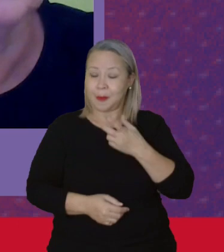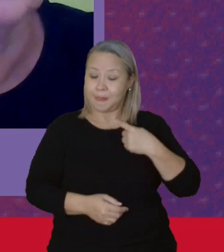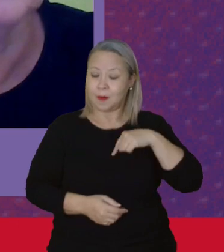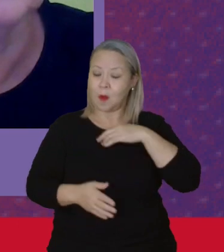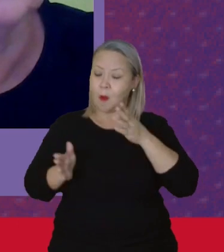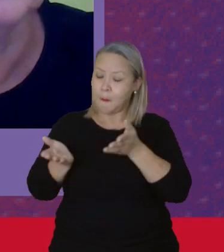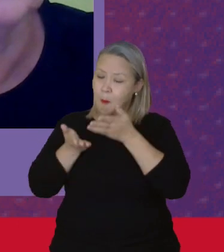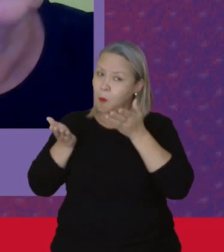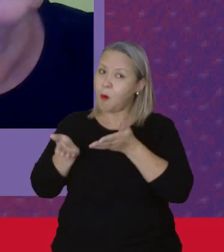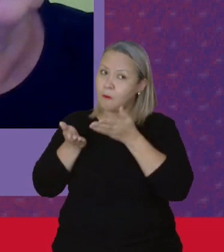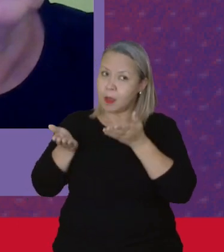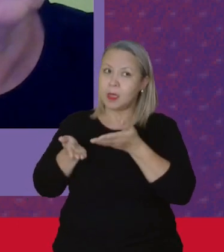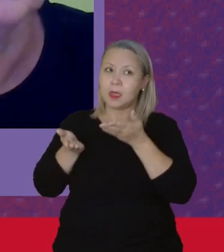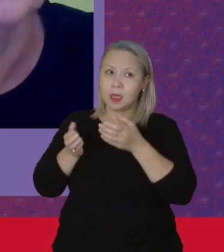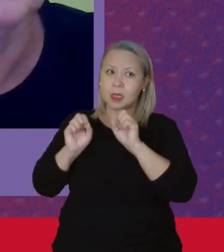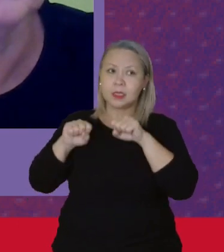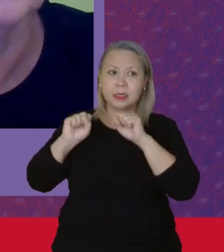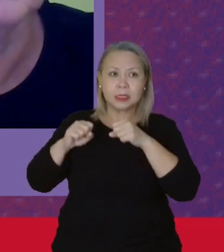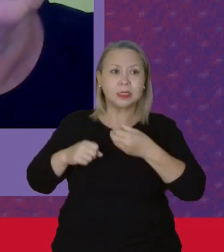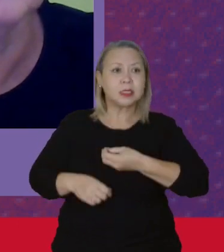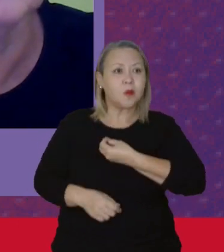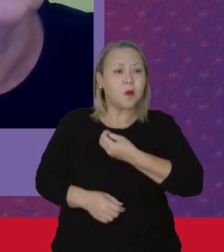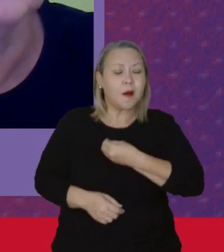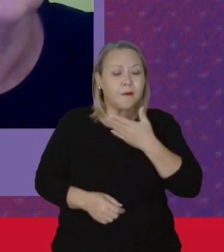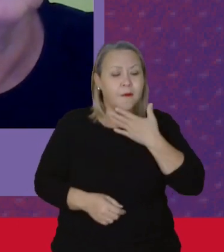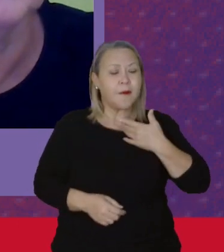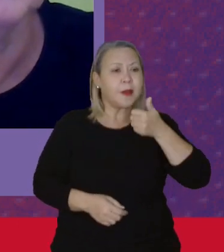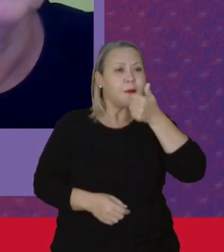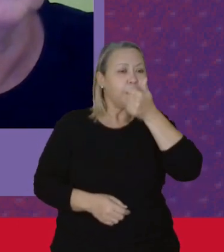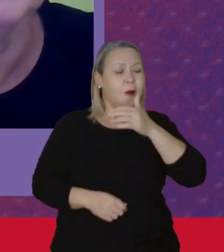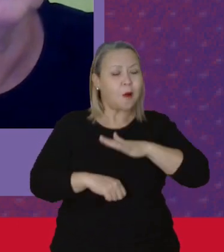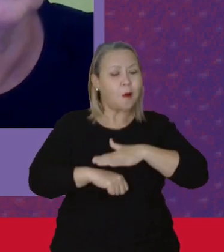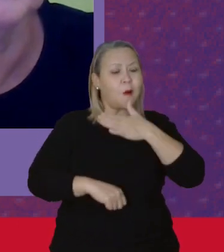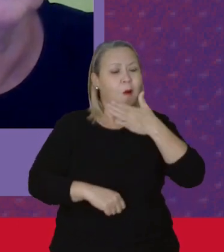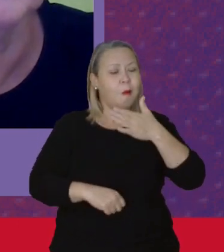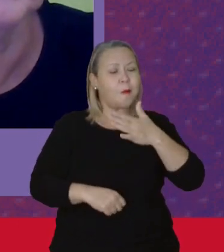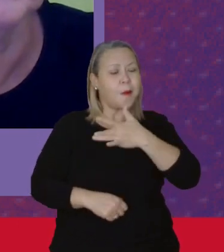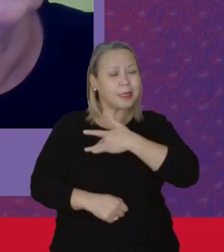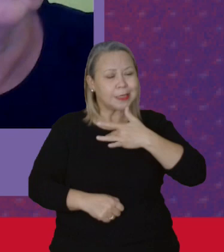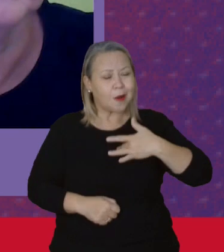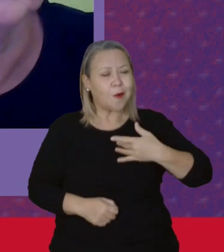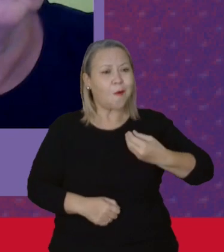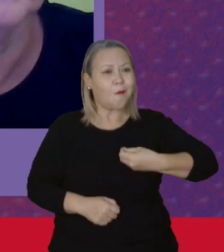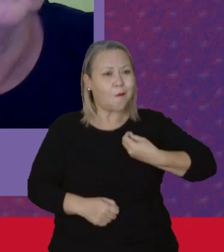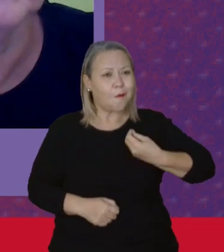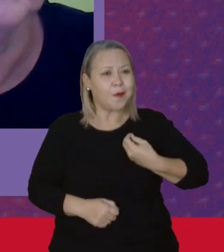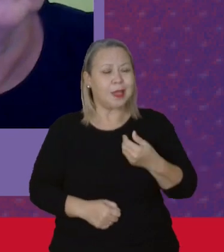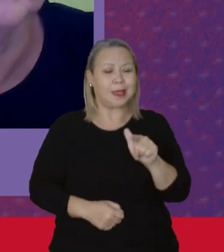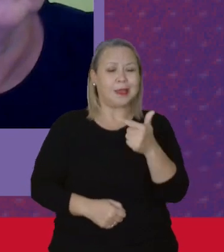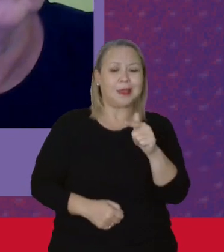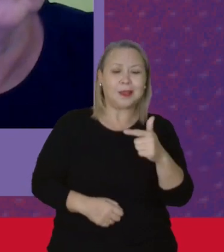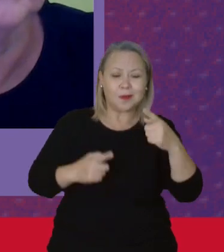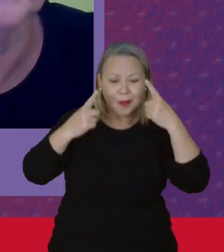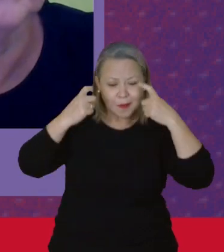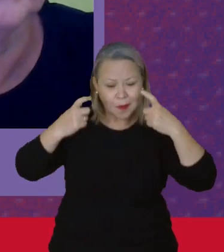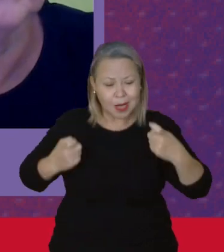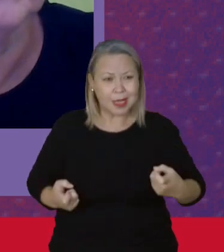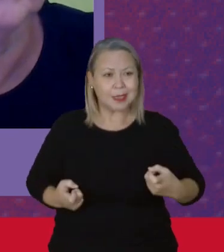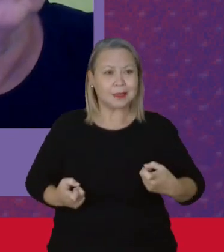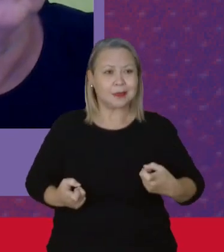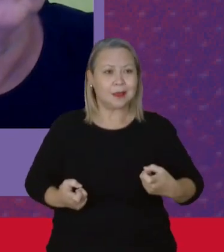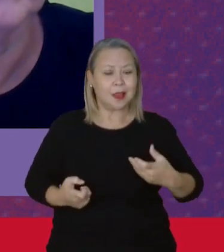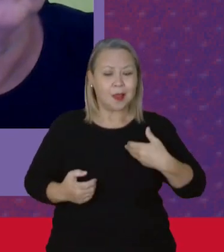promover uma vida melhor, com mais saúde, com vida, sem violência, viver sem violência, sem ter